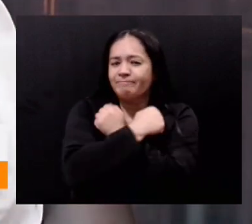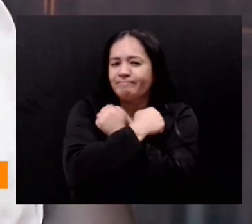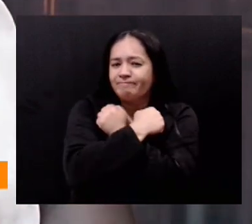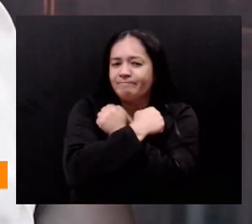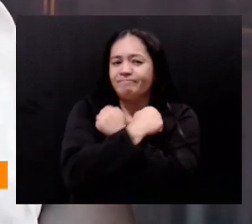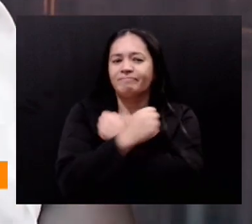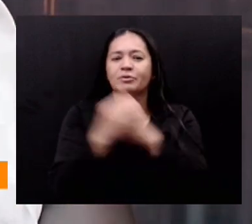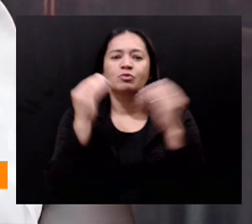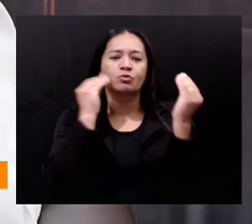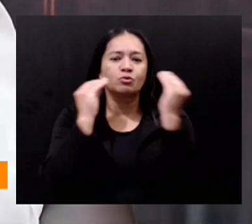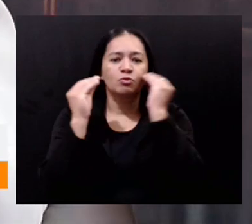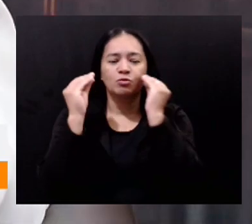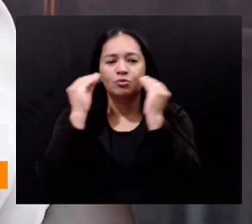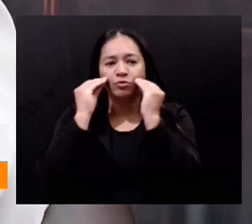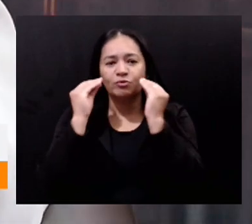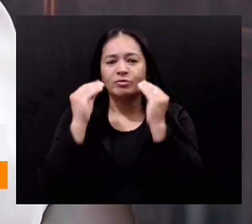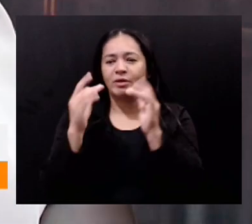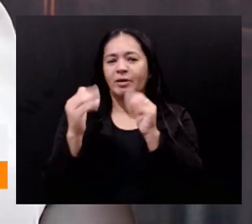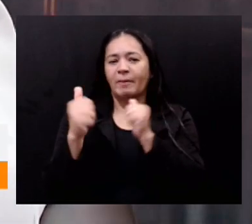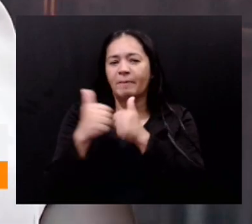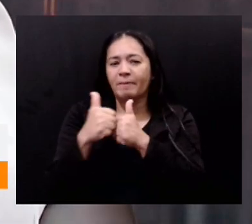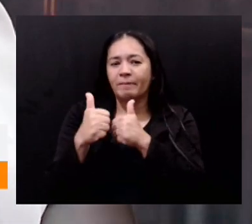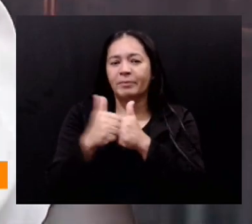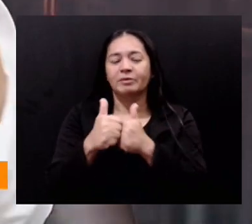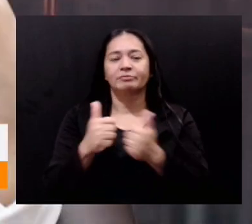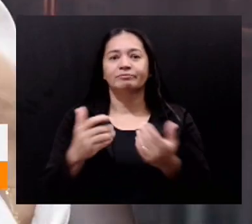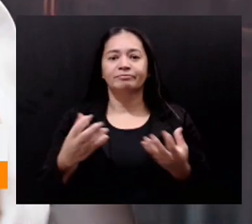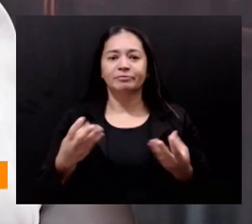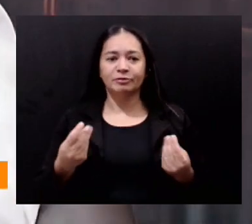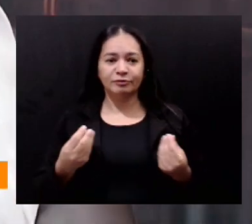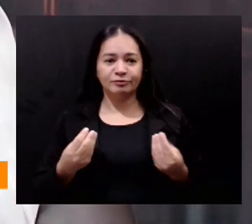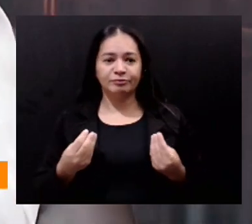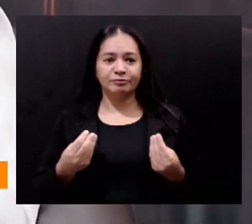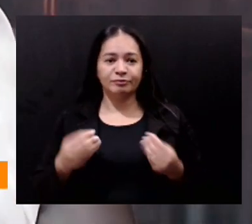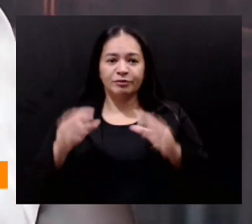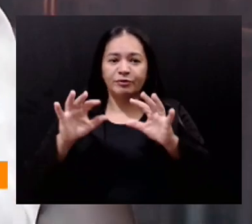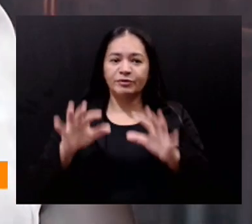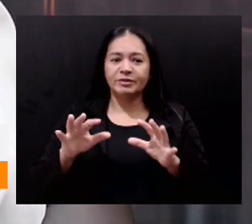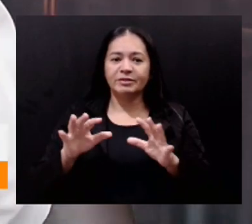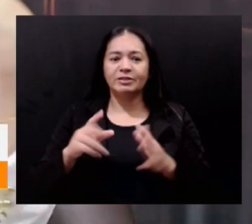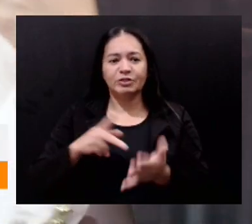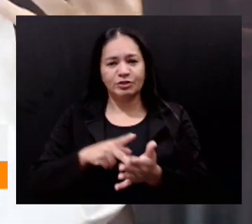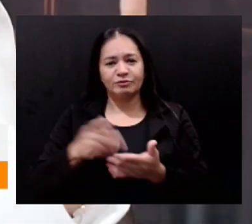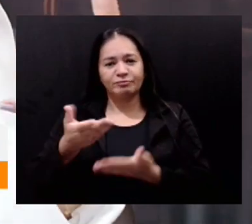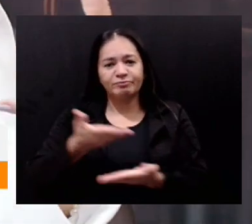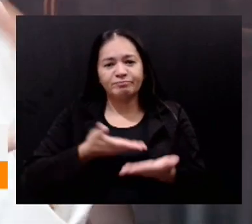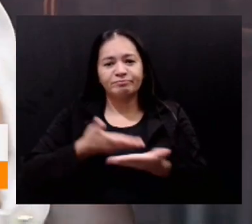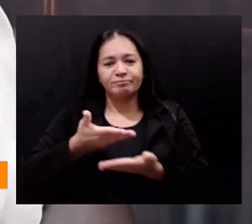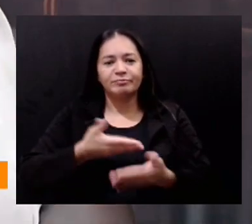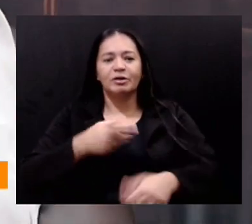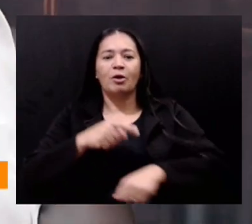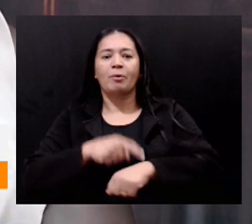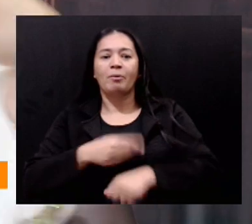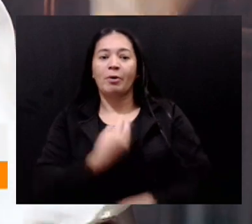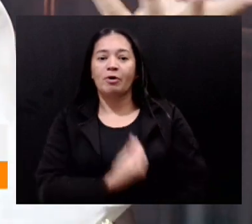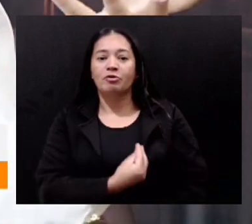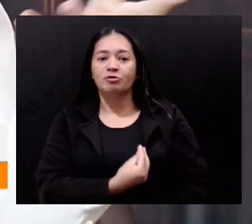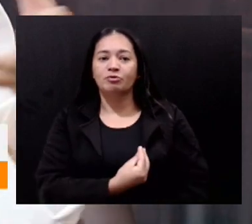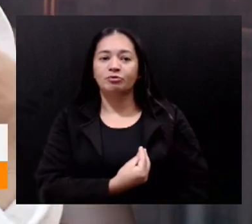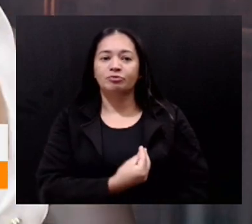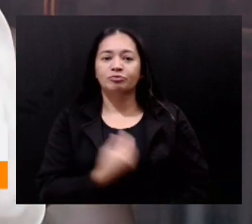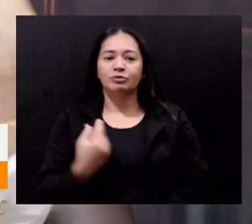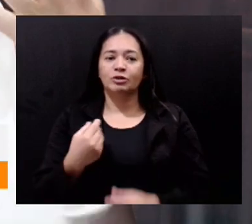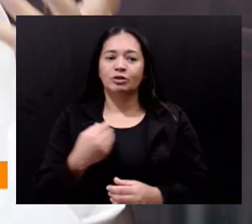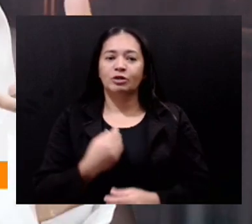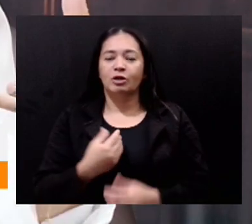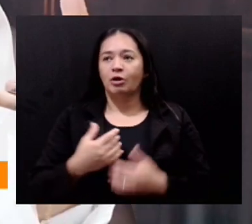estar próximo, né, de você realmente, compartilhar os momentos da sua vida ao longo, né, da sua vida, como você